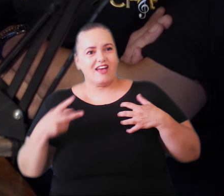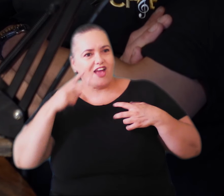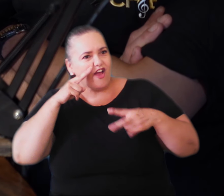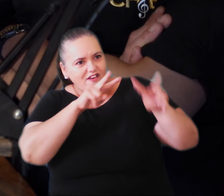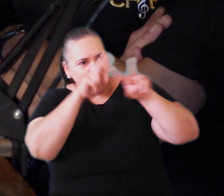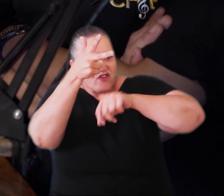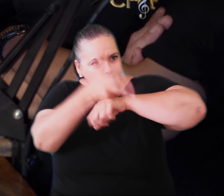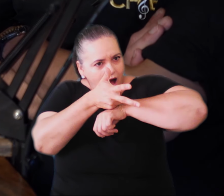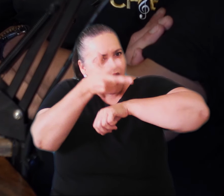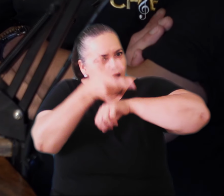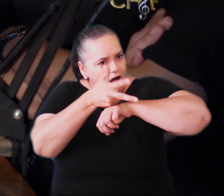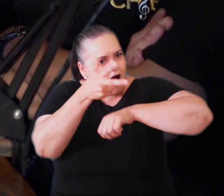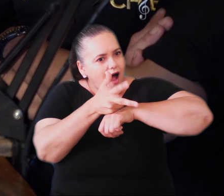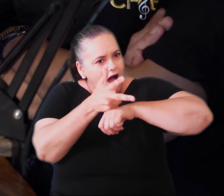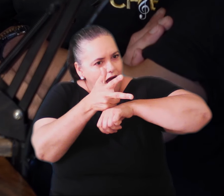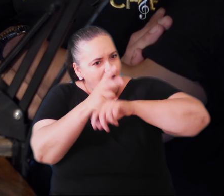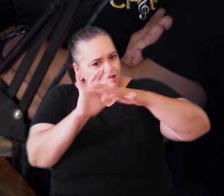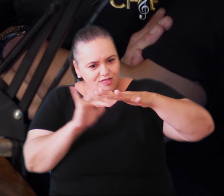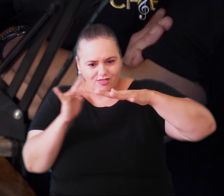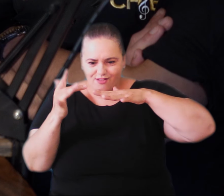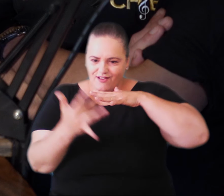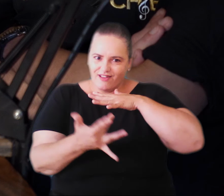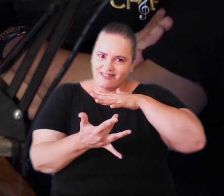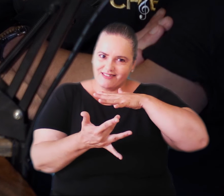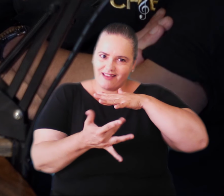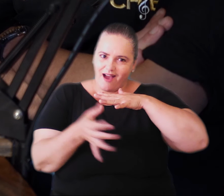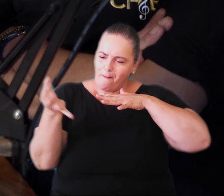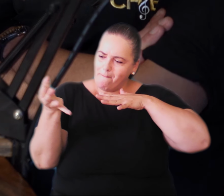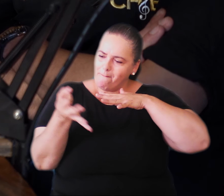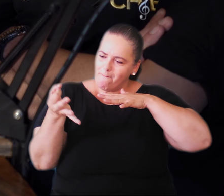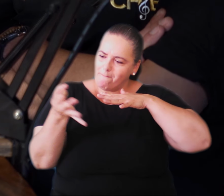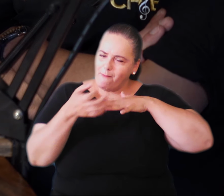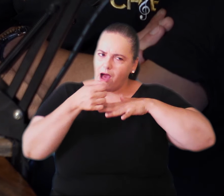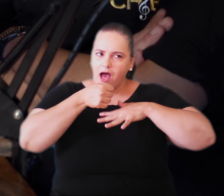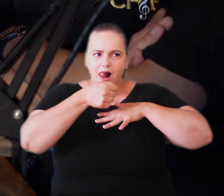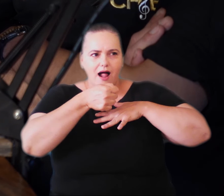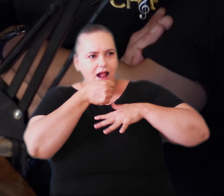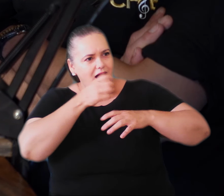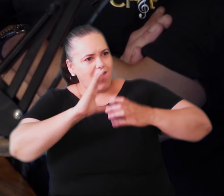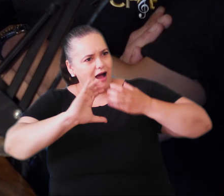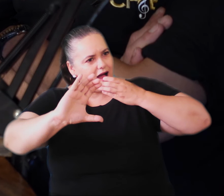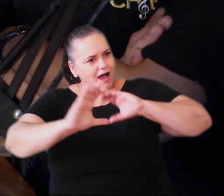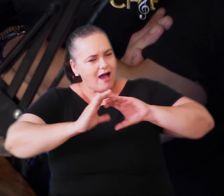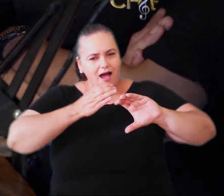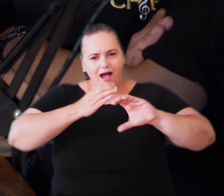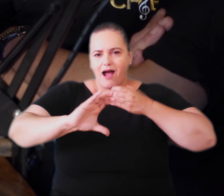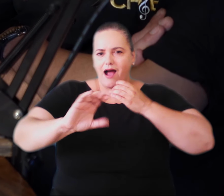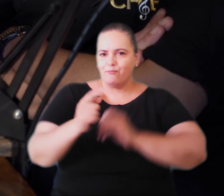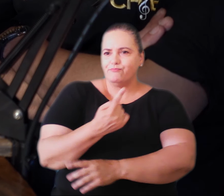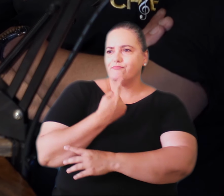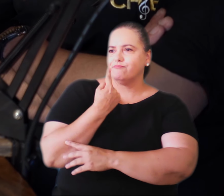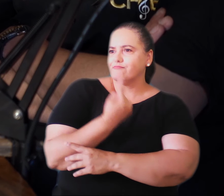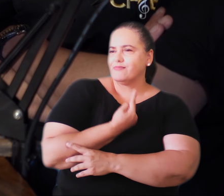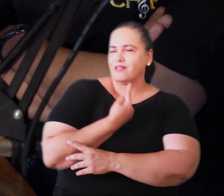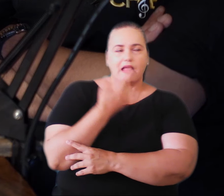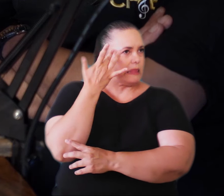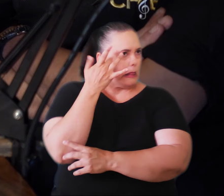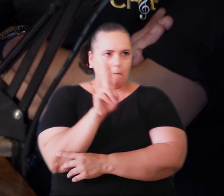posta aí na rede social, a precisão, tu cantando uma música esse dia, toco sozinho, não me lembro o